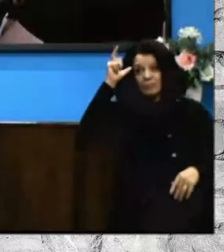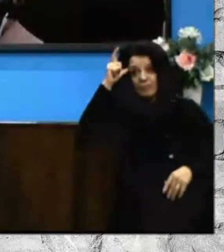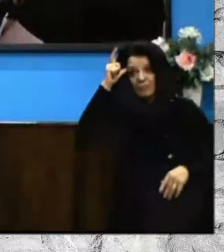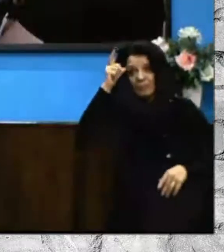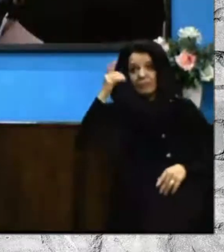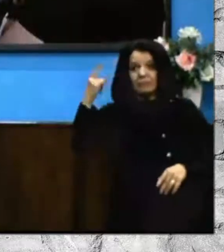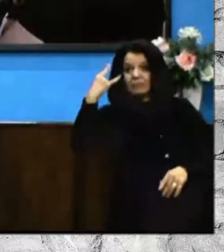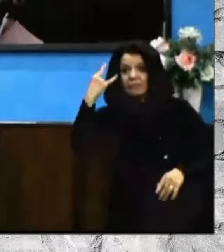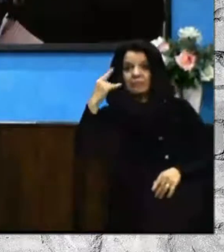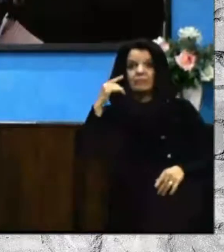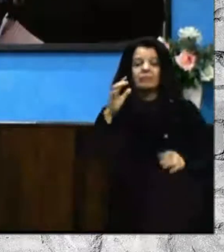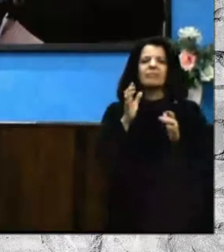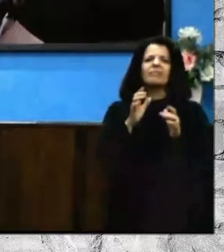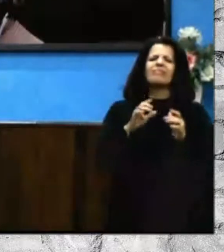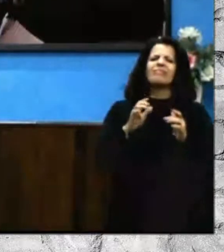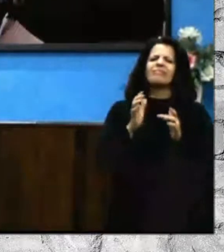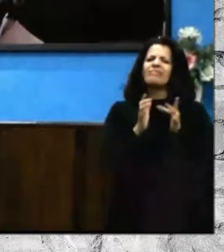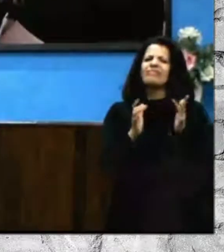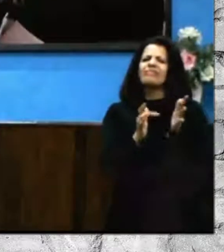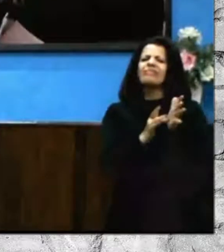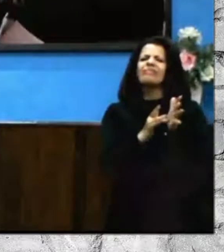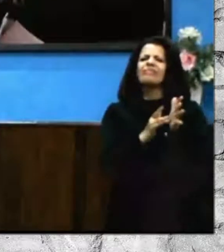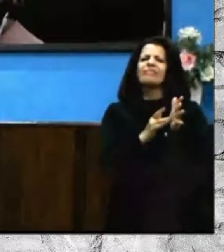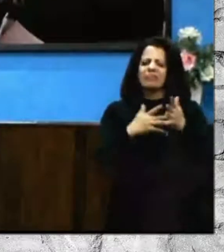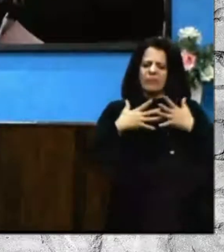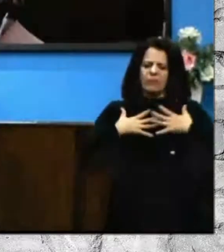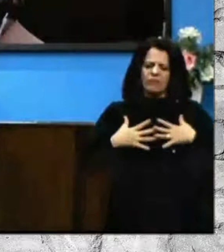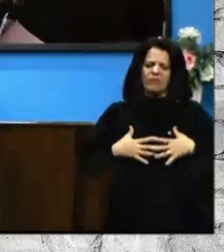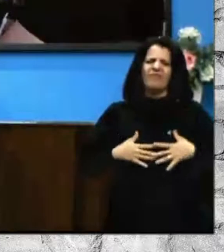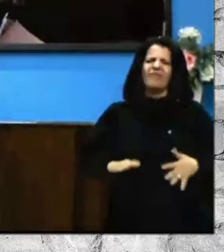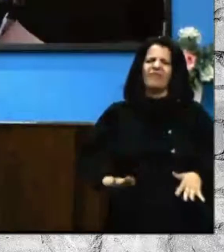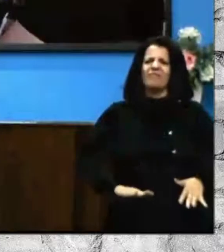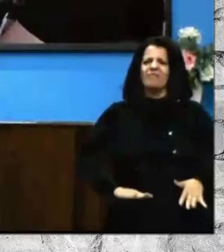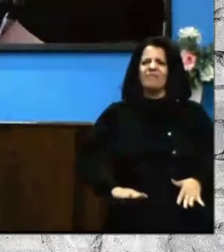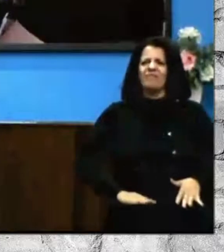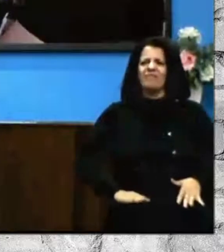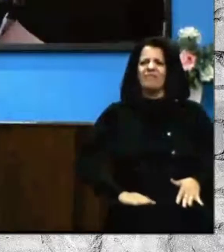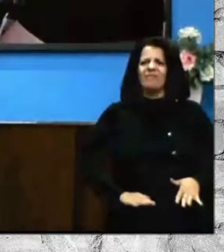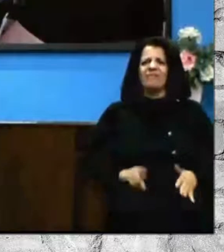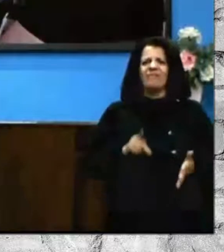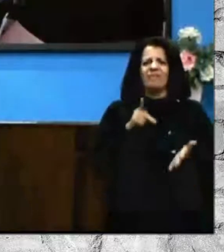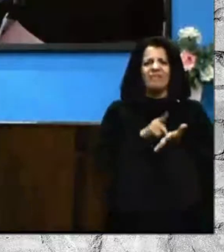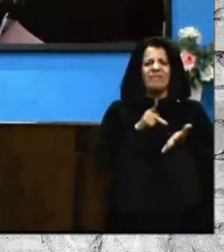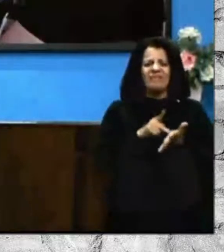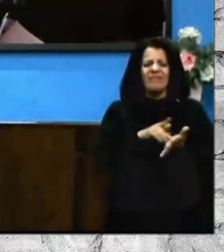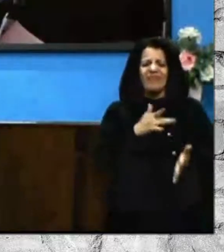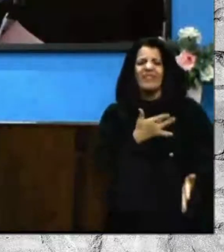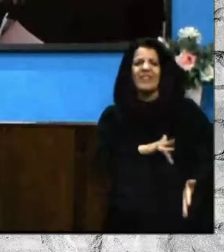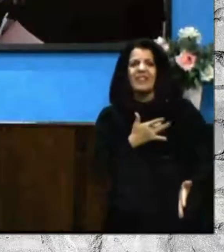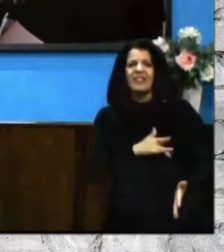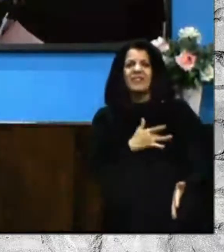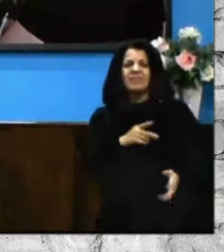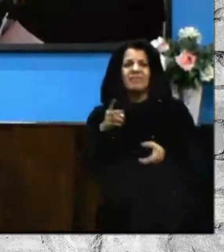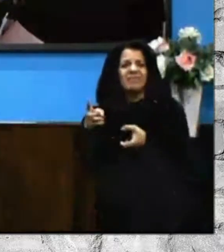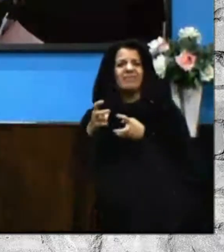Jesus fisicamente. Você será tentado. A fome é uma realidade dolorosa. Perceba o que o